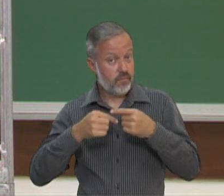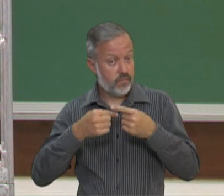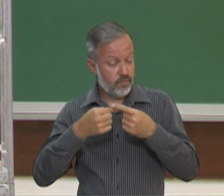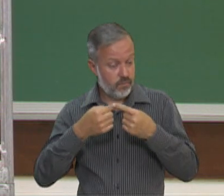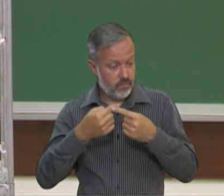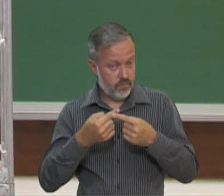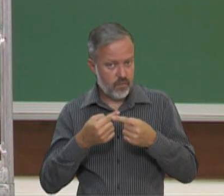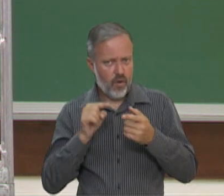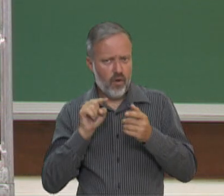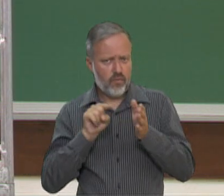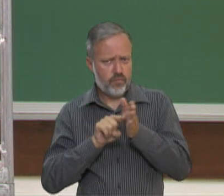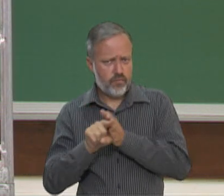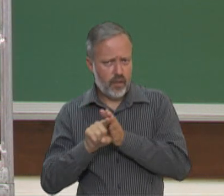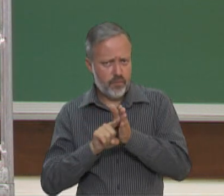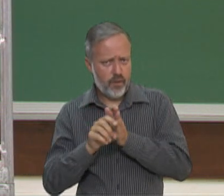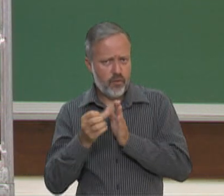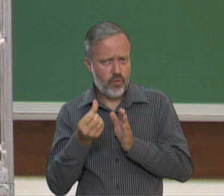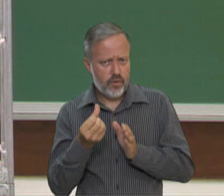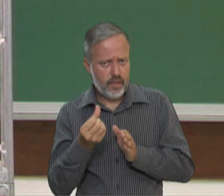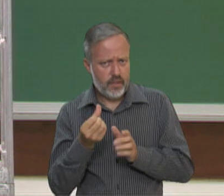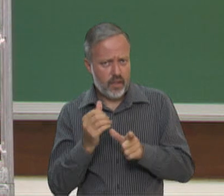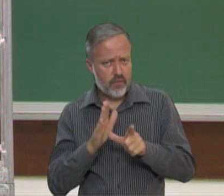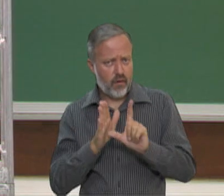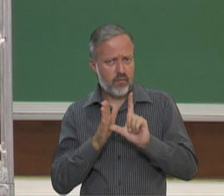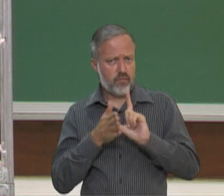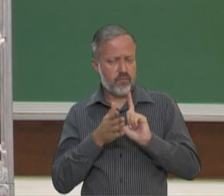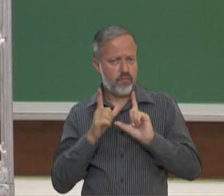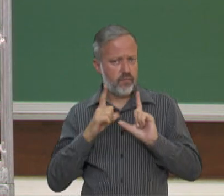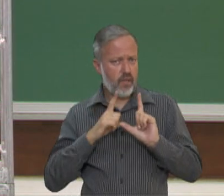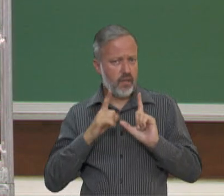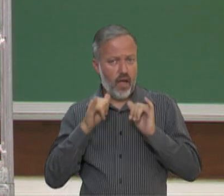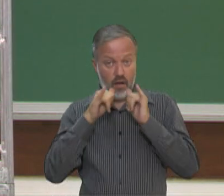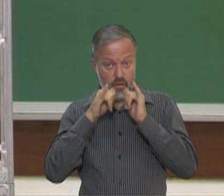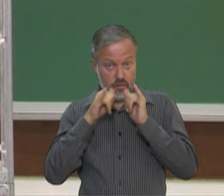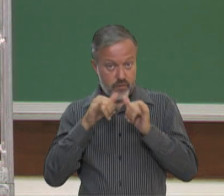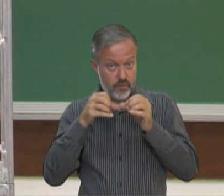dos questionamentos para que eu possa ter um